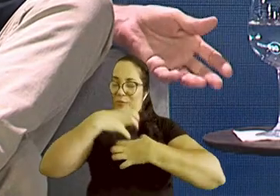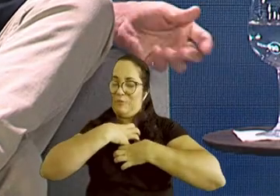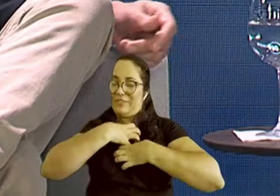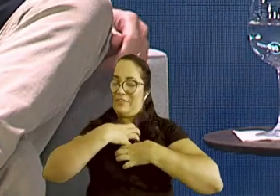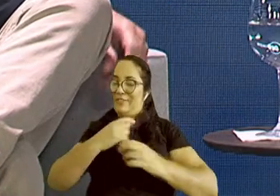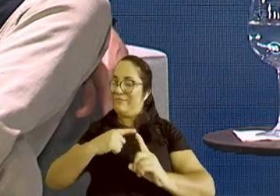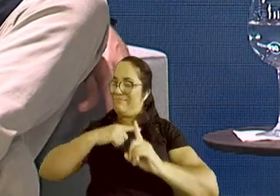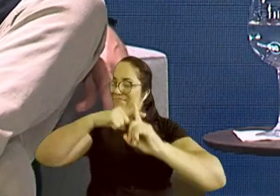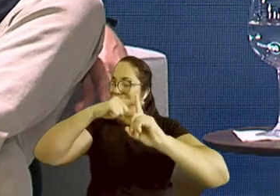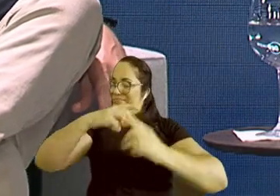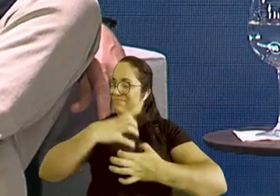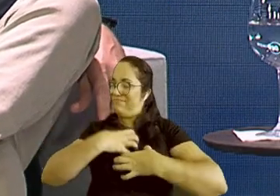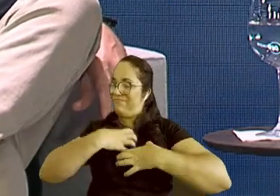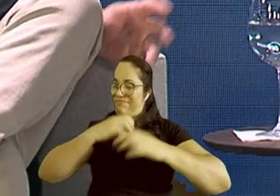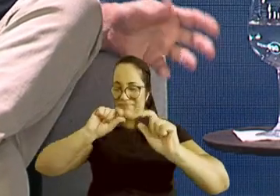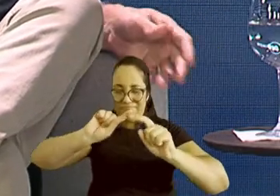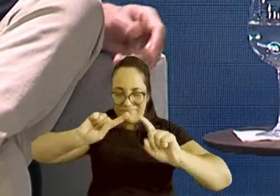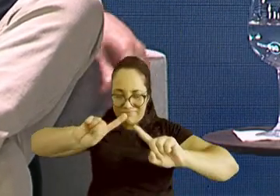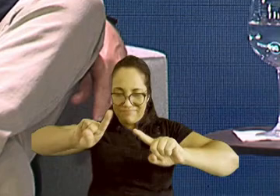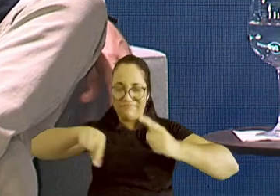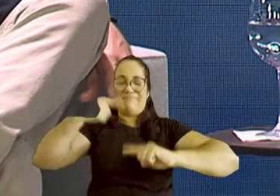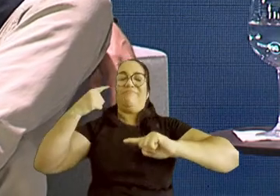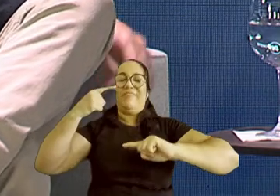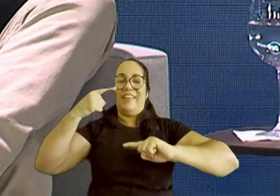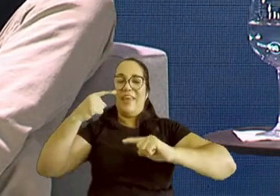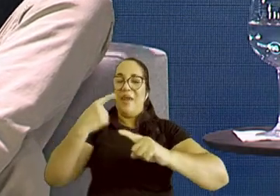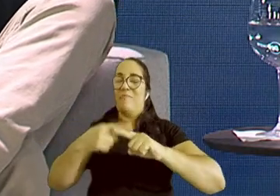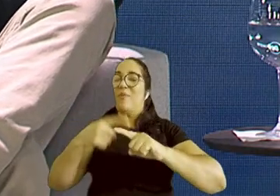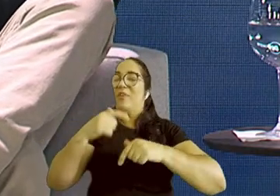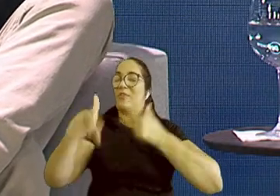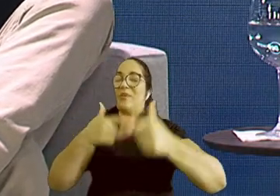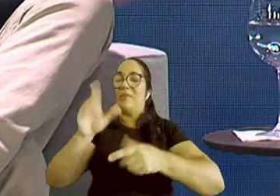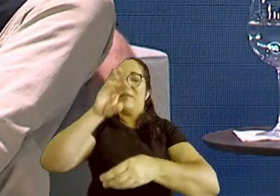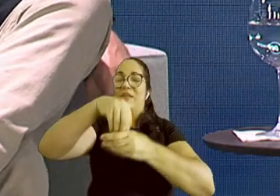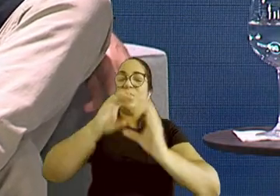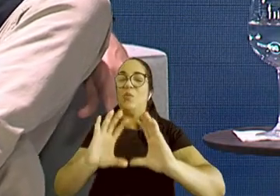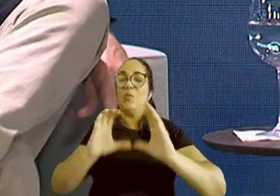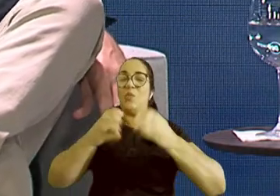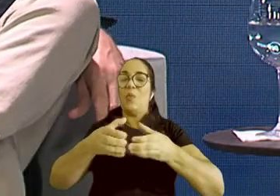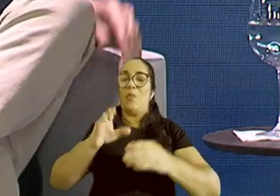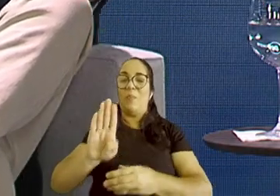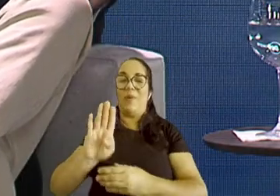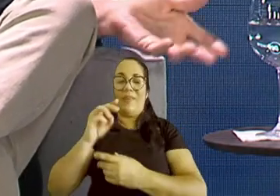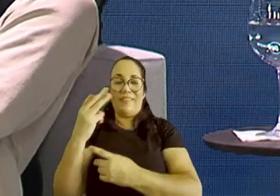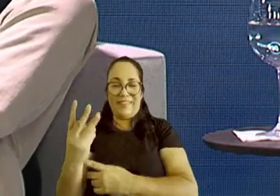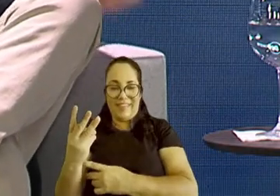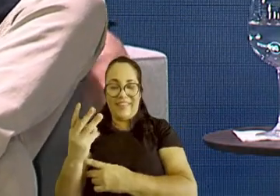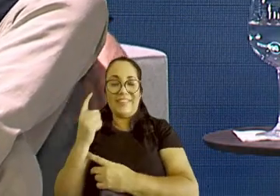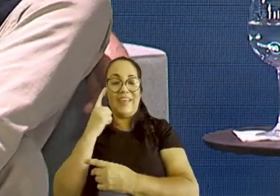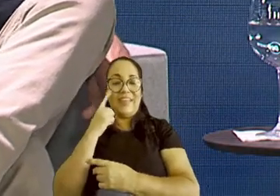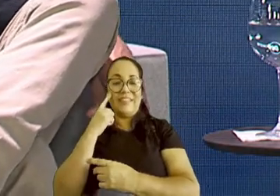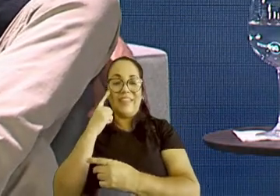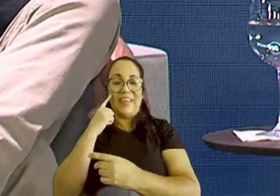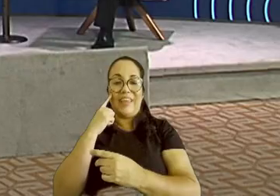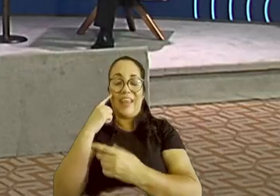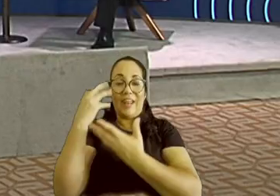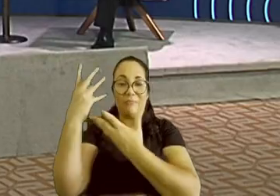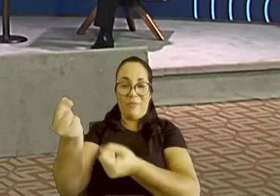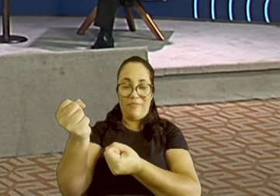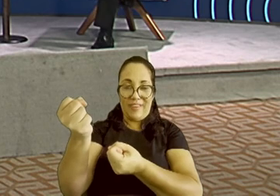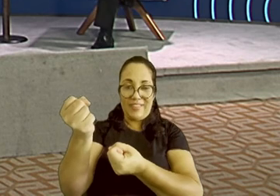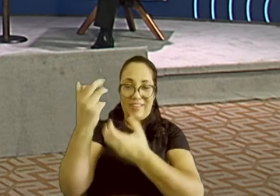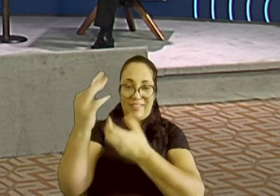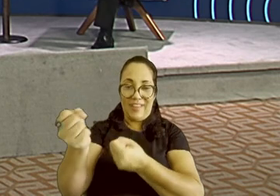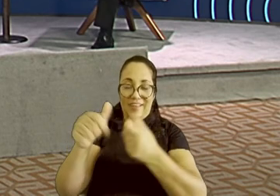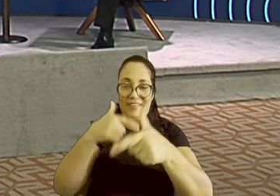consolidação né dentro do grupo B3 então assim que a cvm aprovar a transação com a neuroteca é importante sempre falar isso a gente